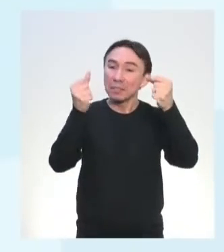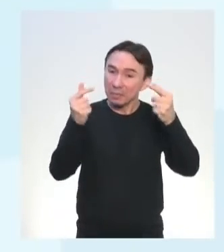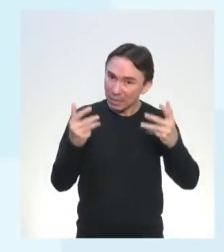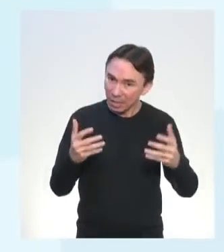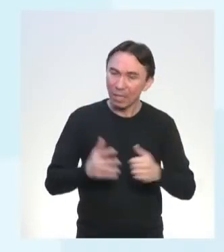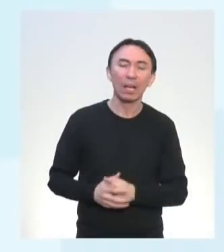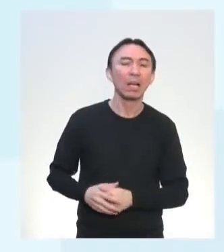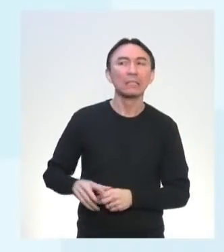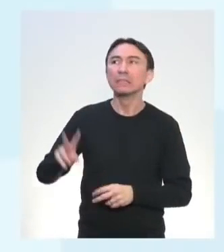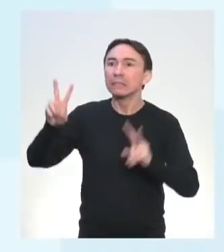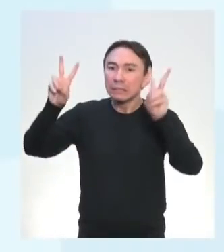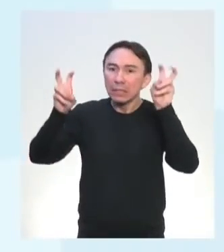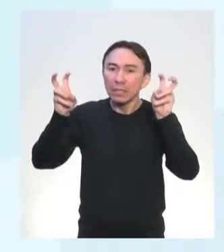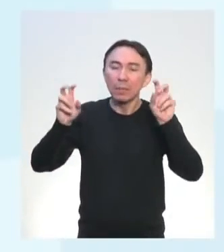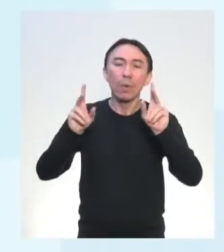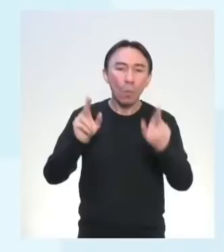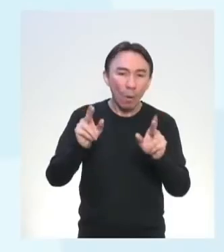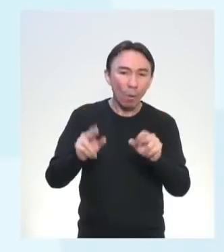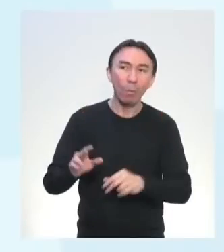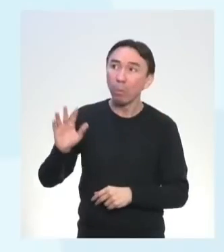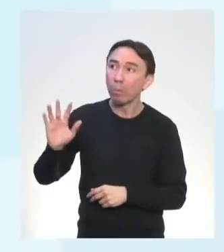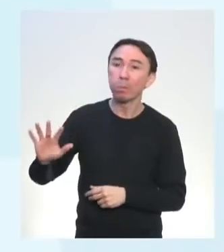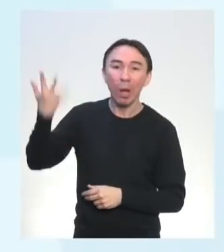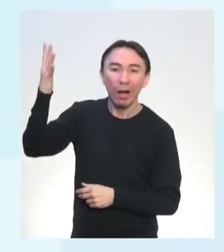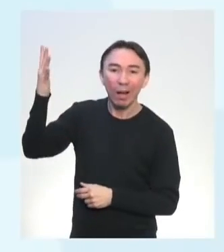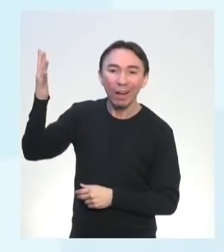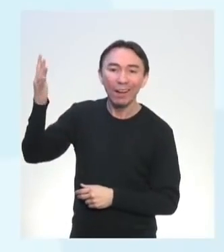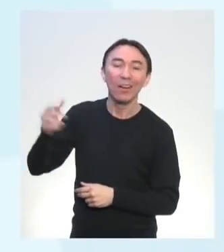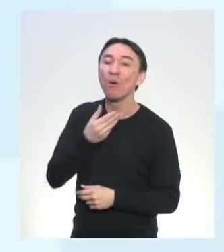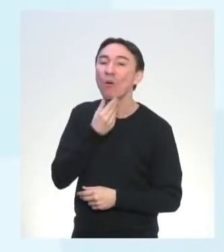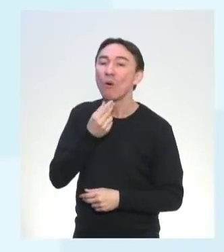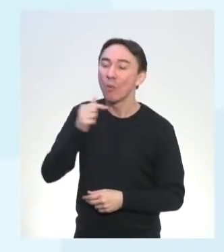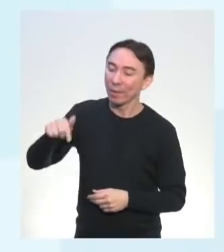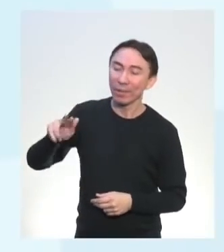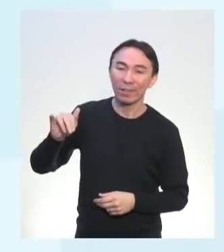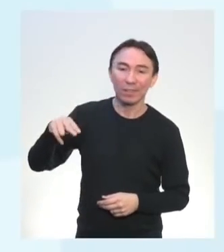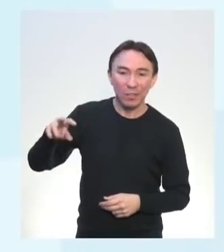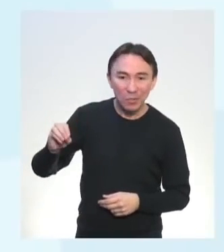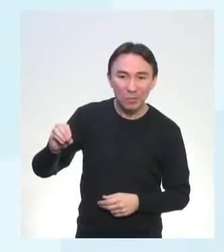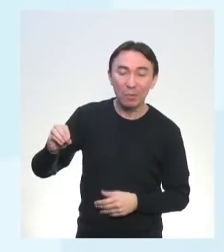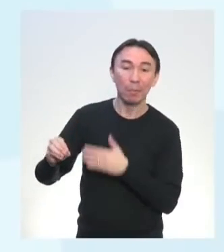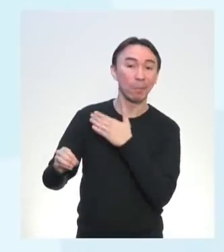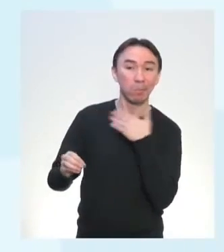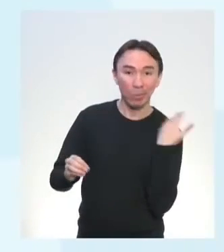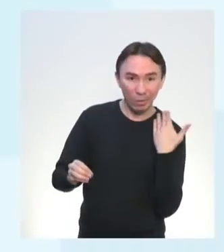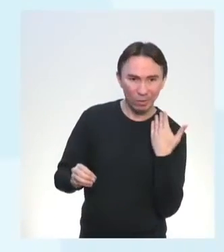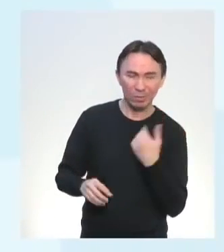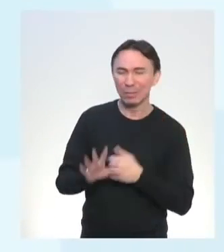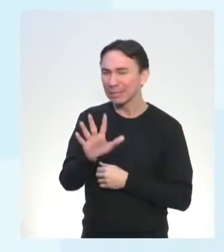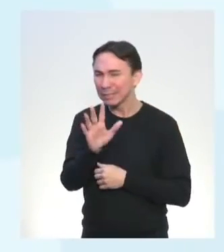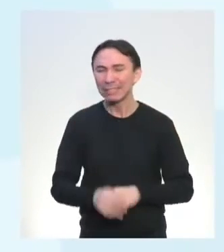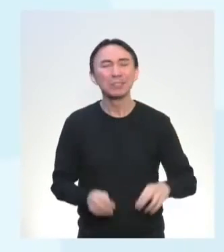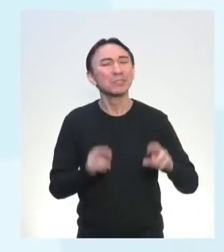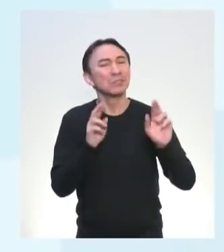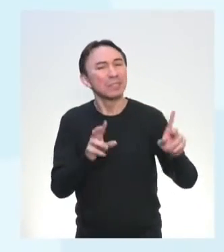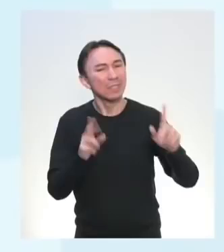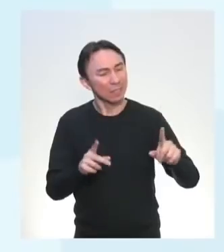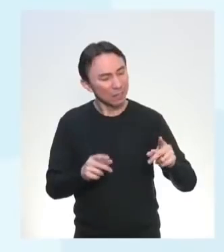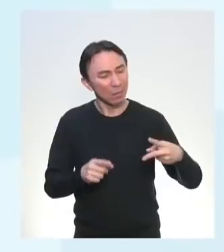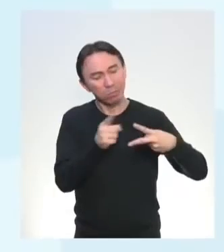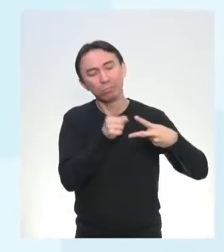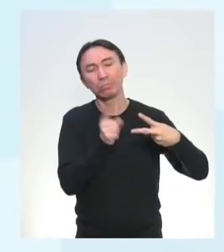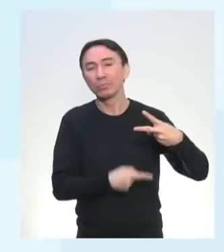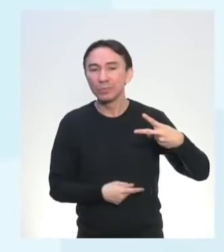mesmo tema, o falecimento do quadrinista Quino. Vamos pensar sobre as diferenças entre as duas notícias. Qual